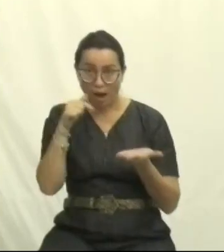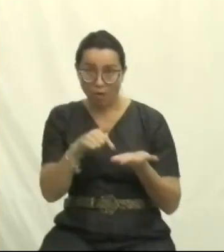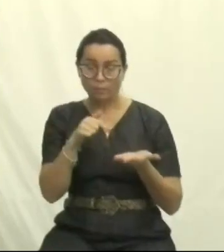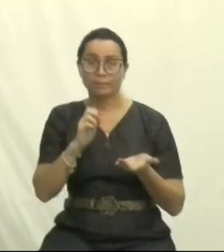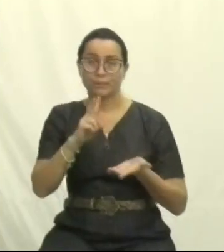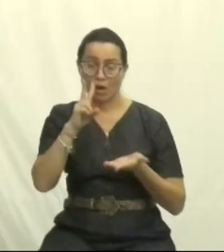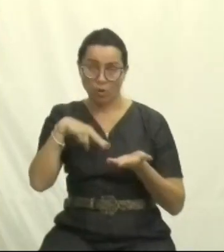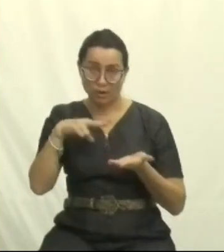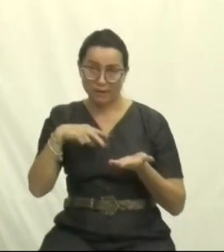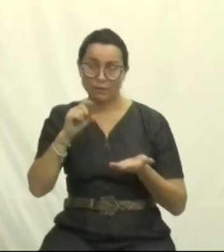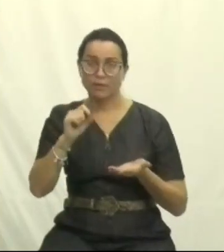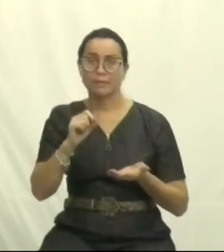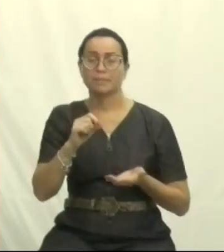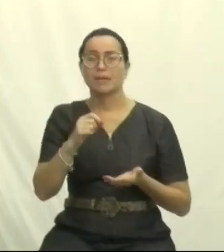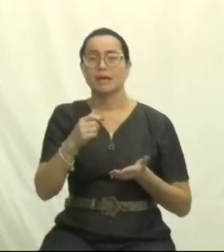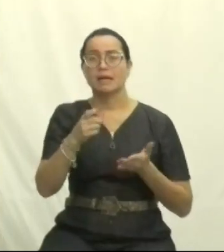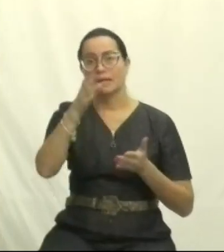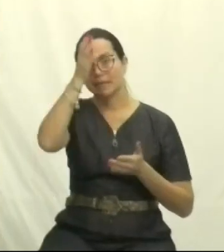R$